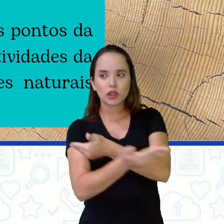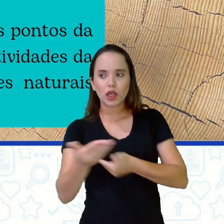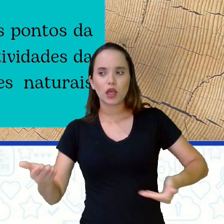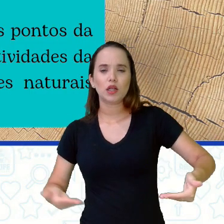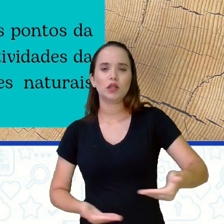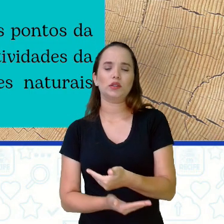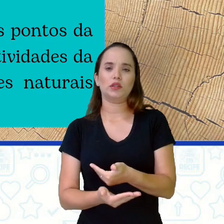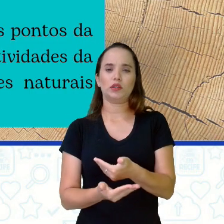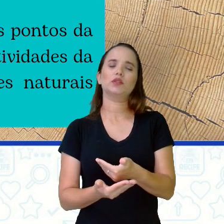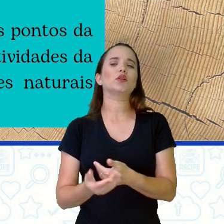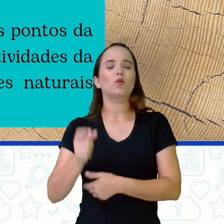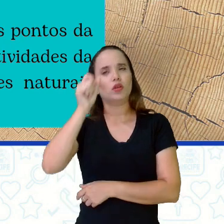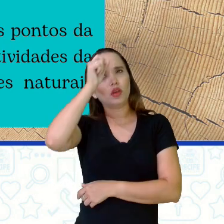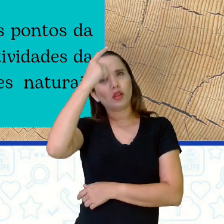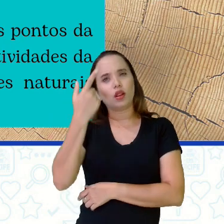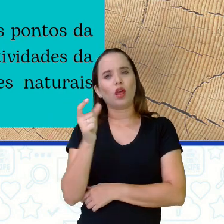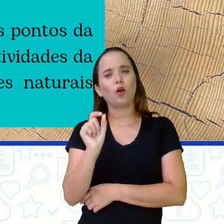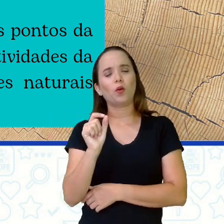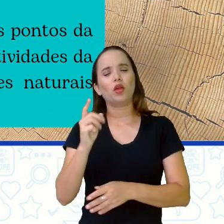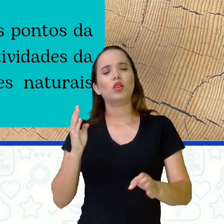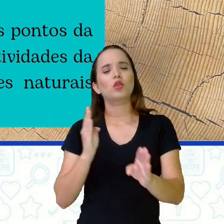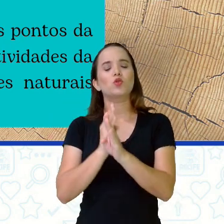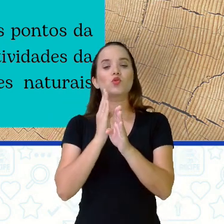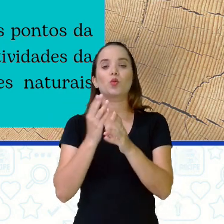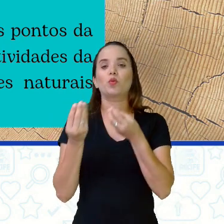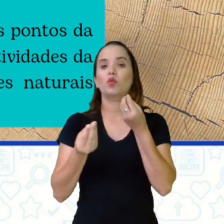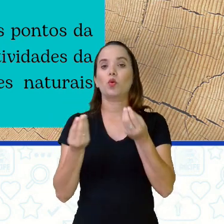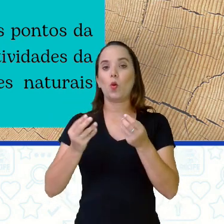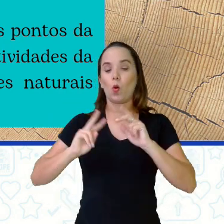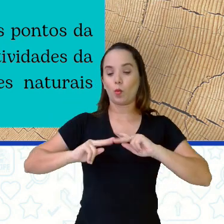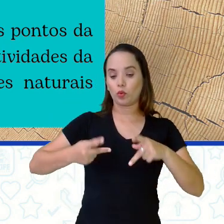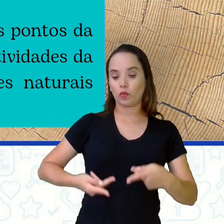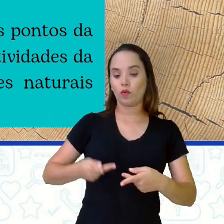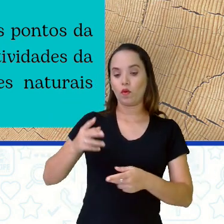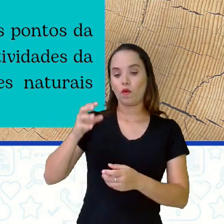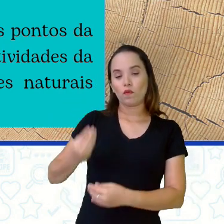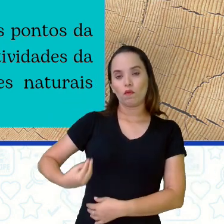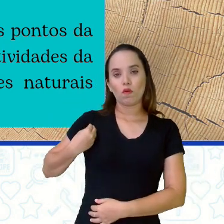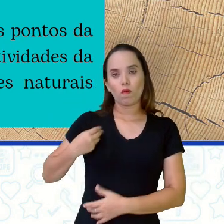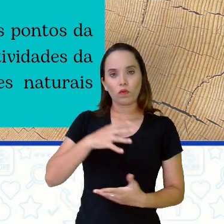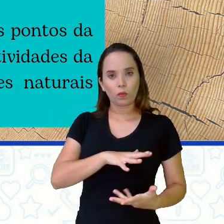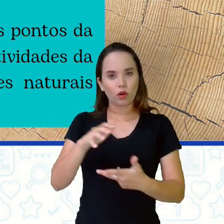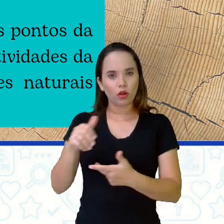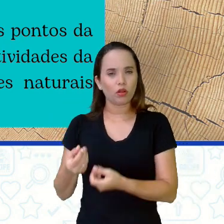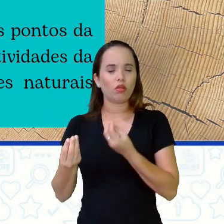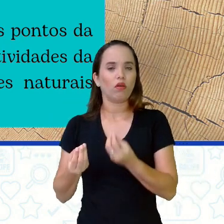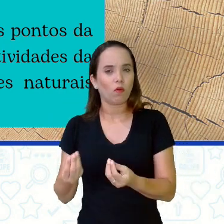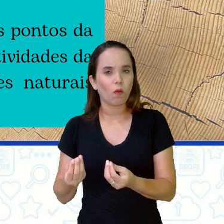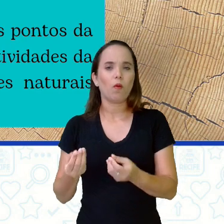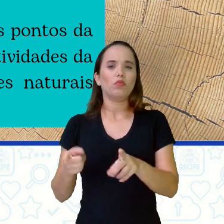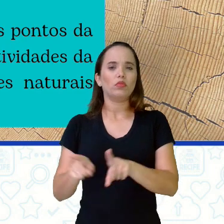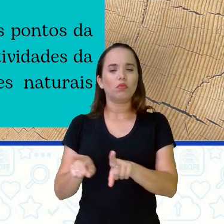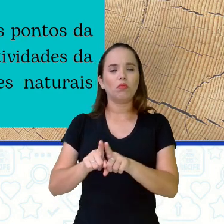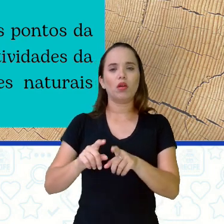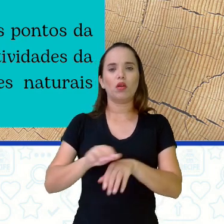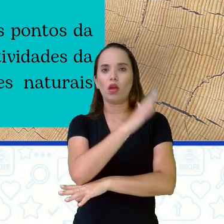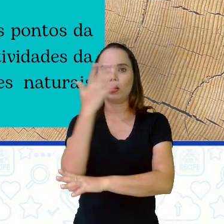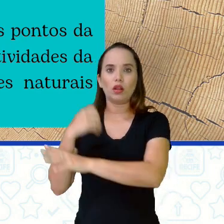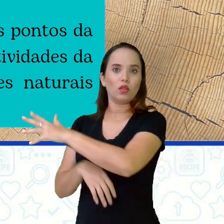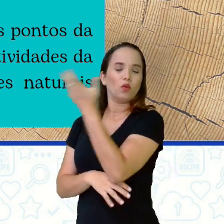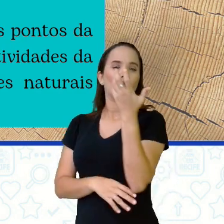intenção é descobrir as atividades da sociedade no planeta e de que maneira as condições naturais podem limitar essas